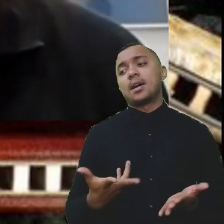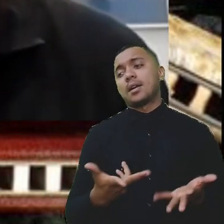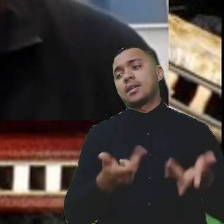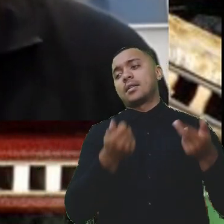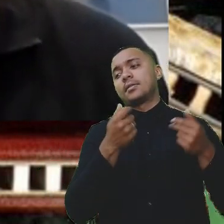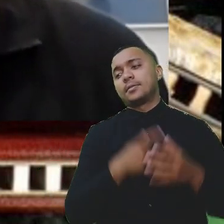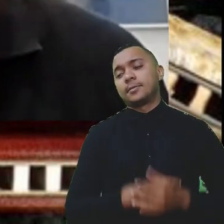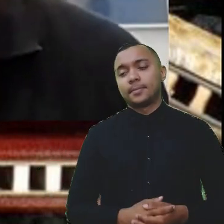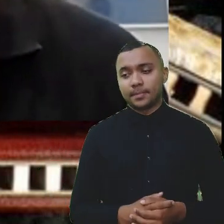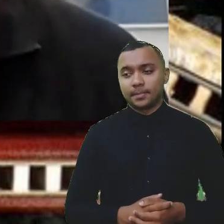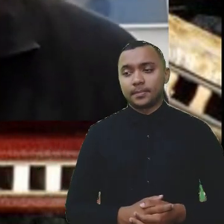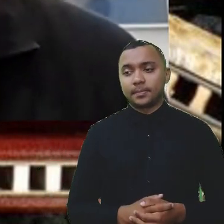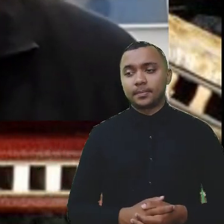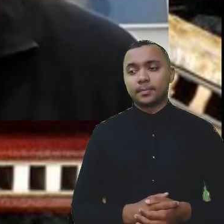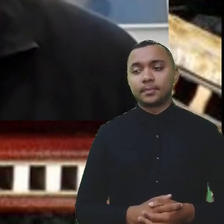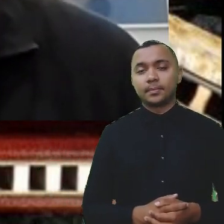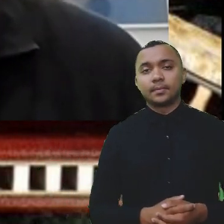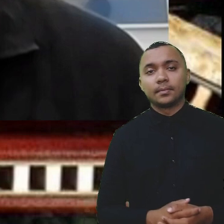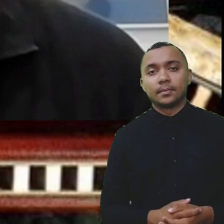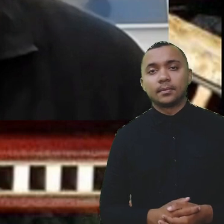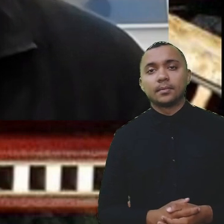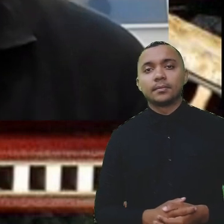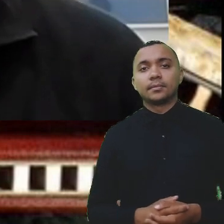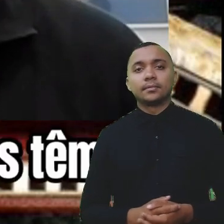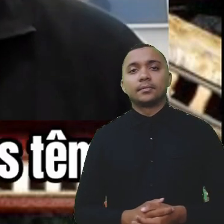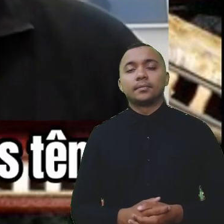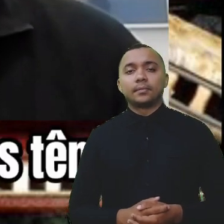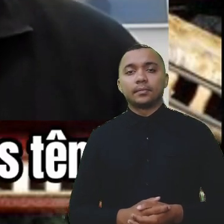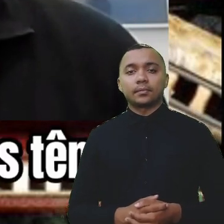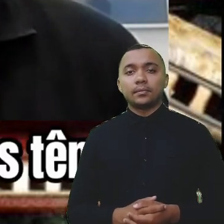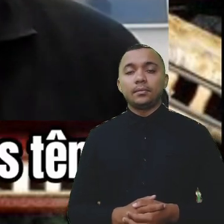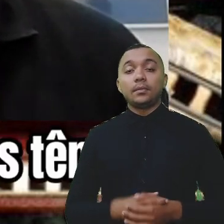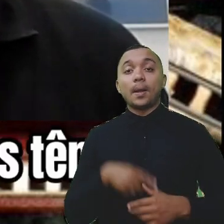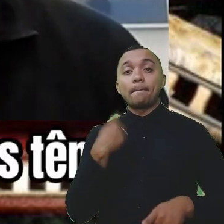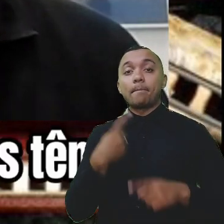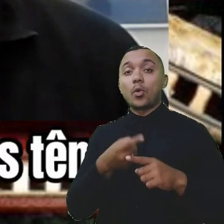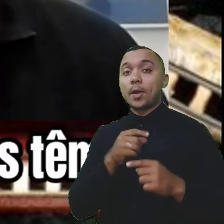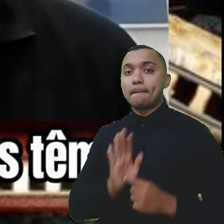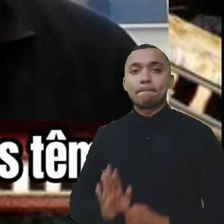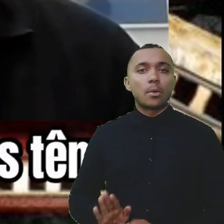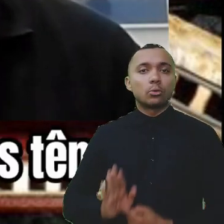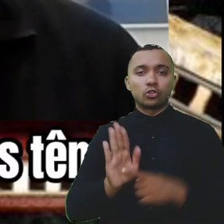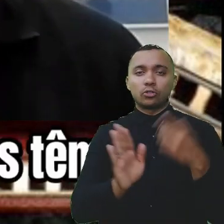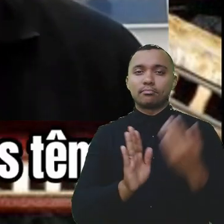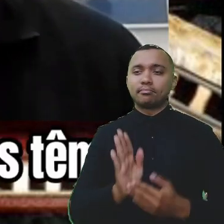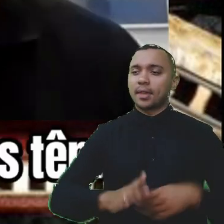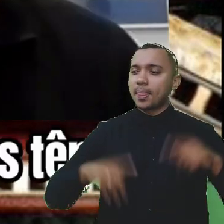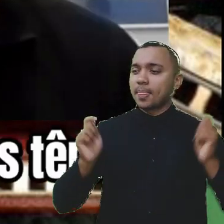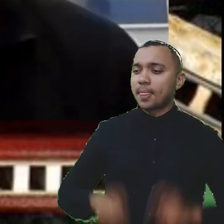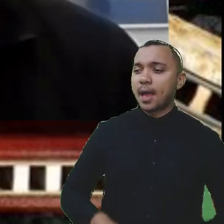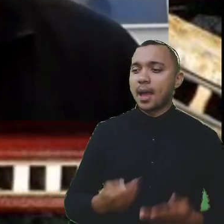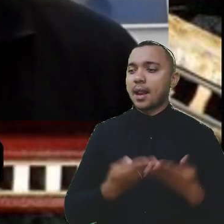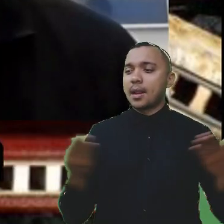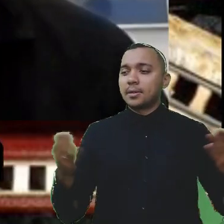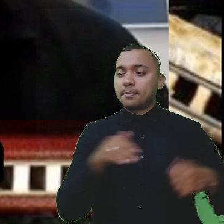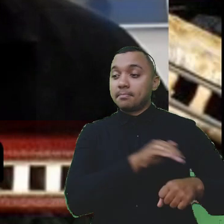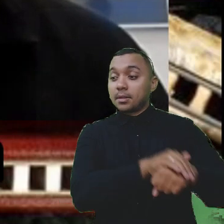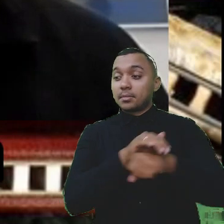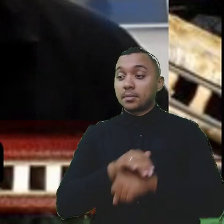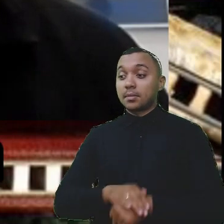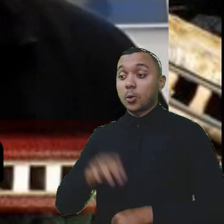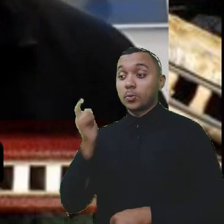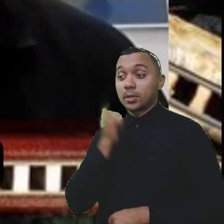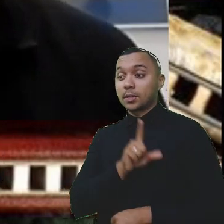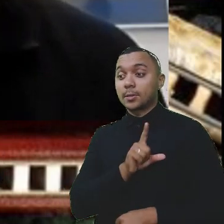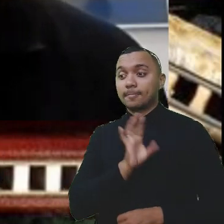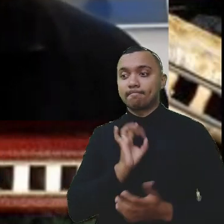é um trabalho nosso de formiguinha sempre, para mostrar a capacidade que eles próprios têm de fazer uma coisa